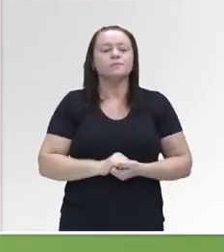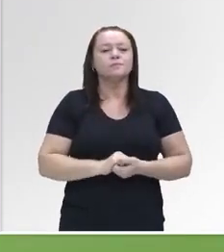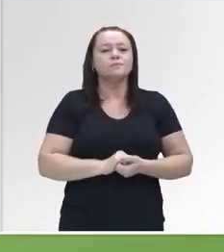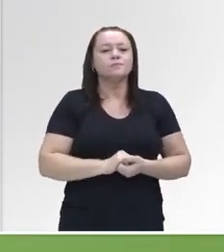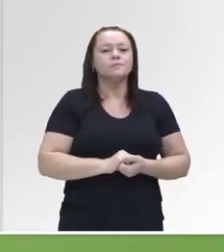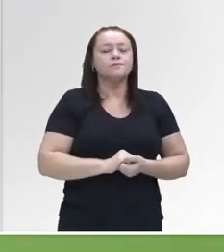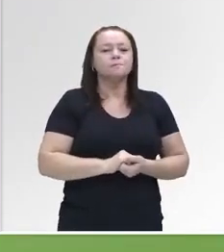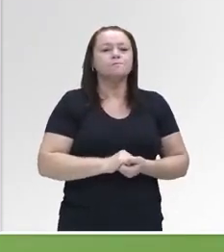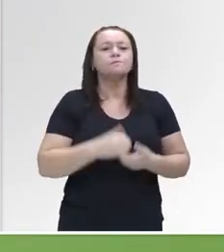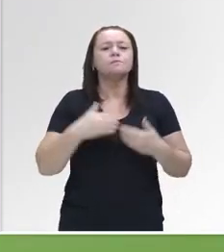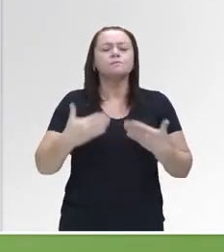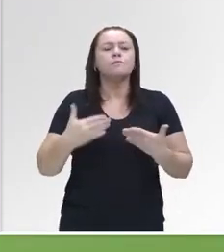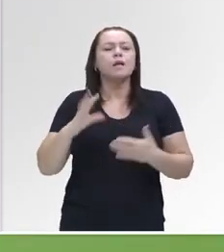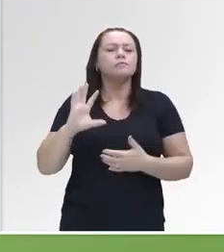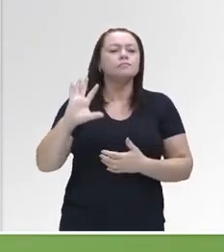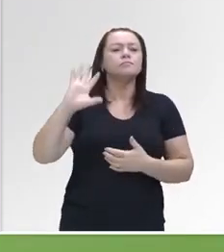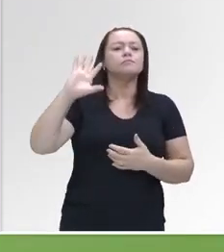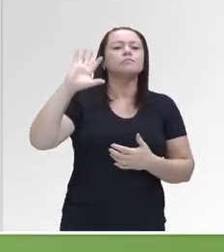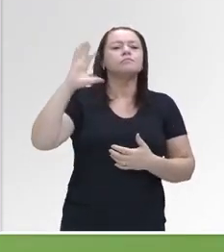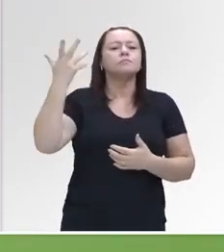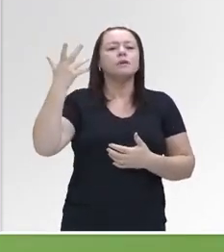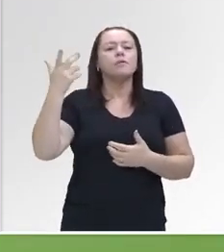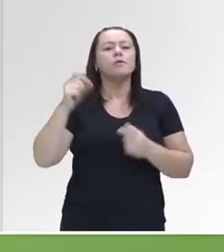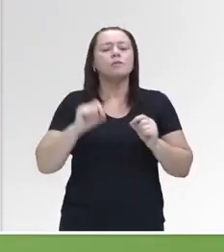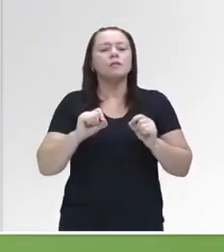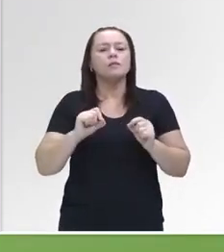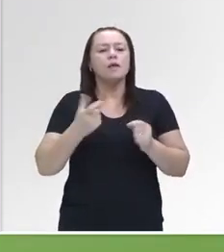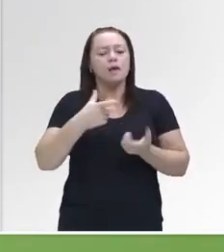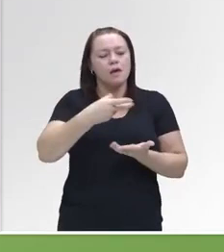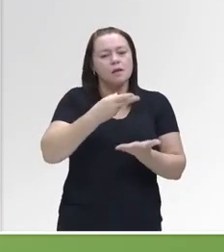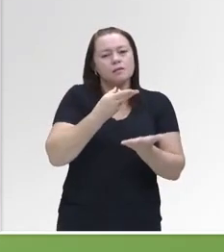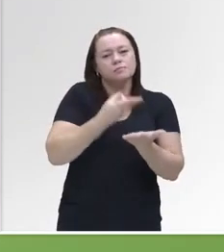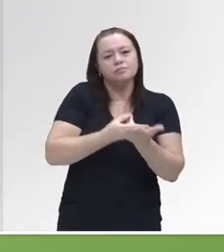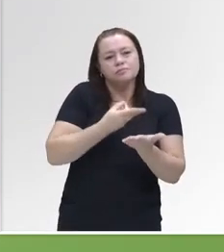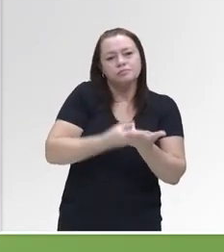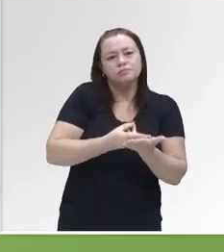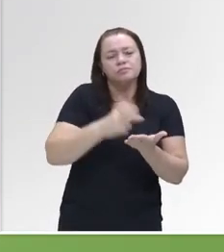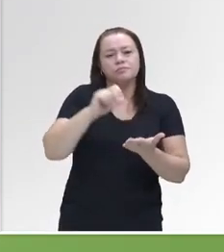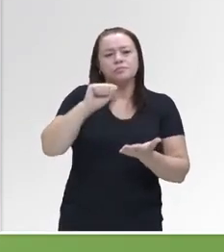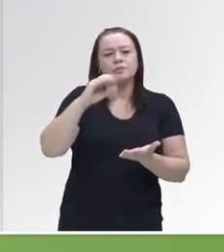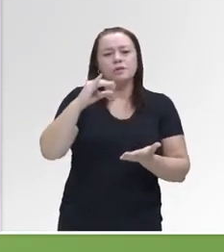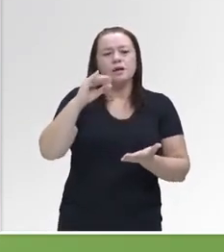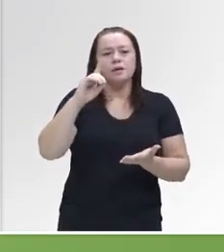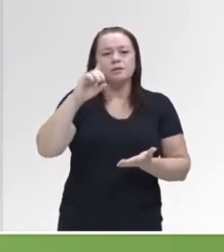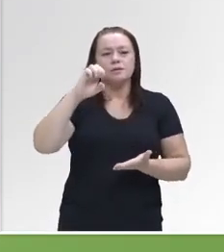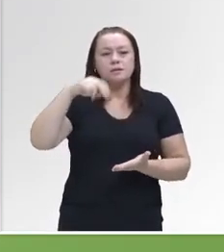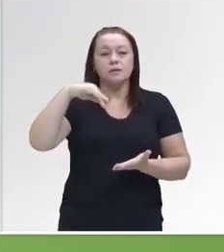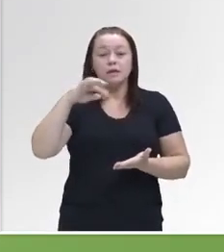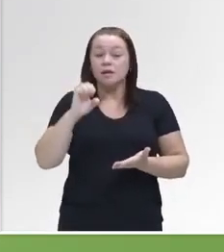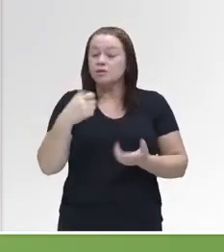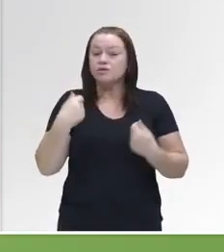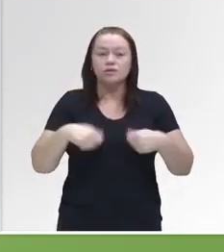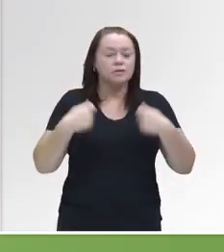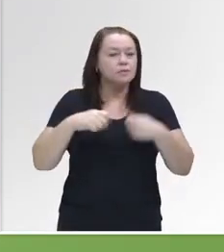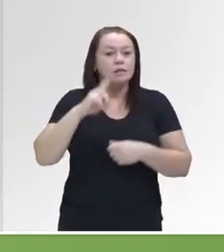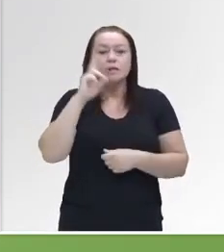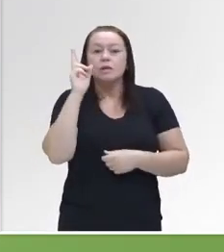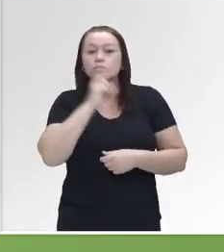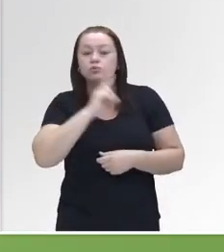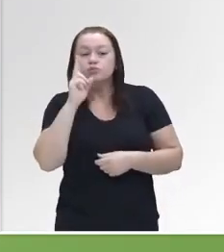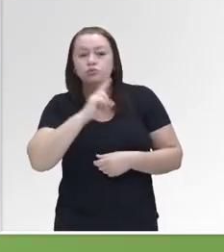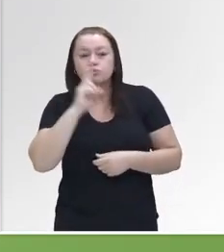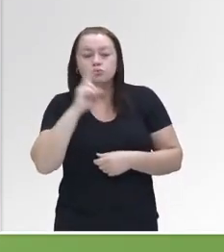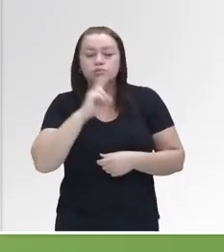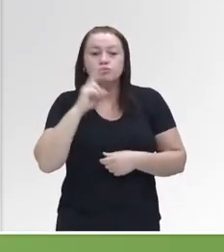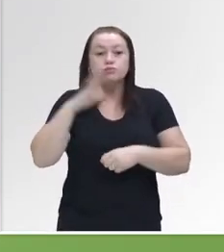questão. Em caso de atendimento a vítimas de acidente, sendo necessário a